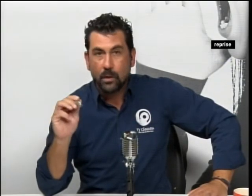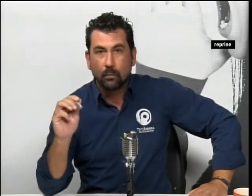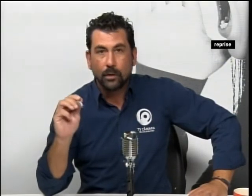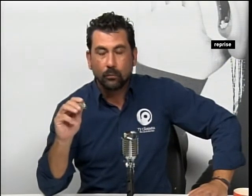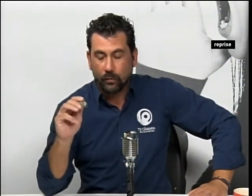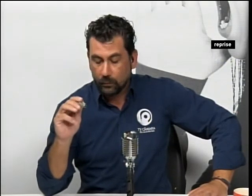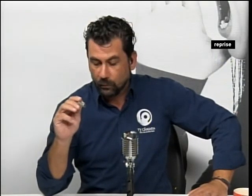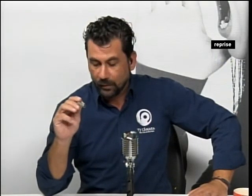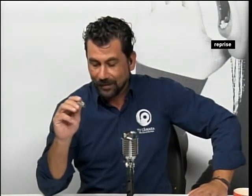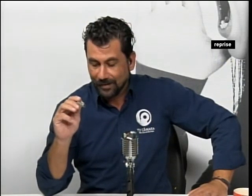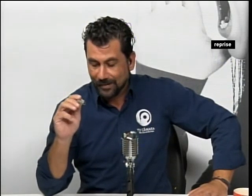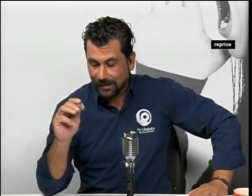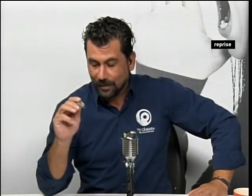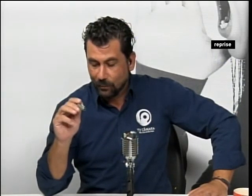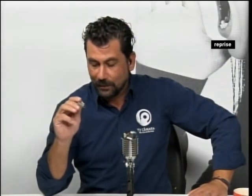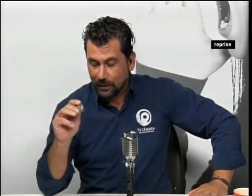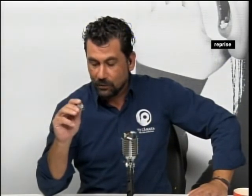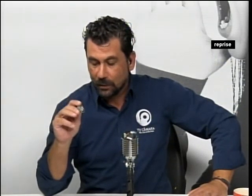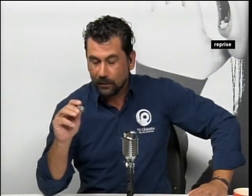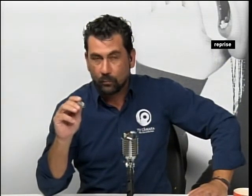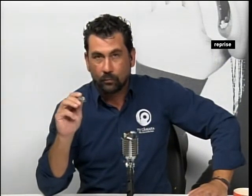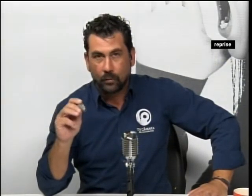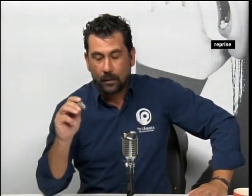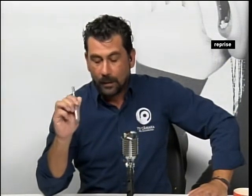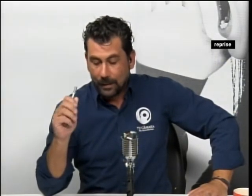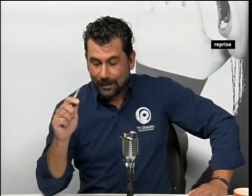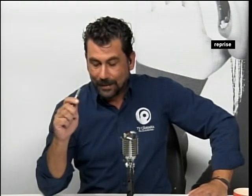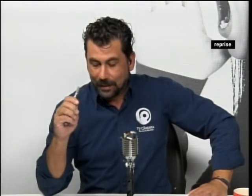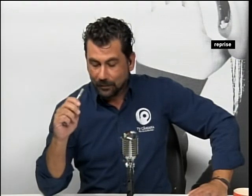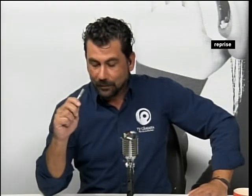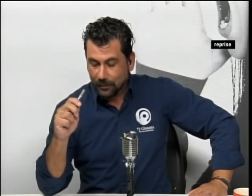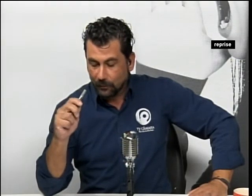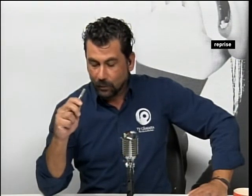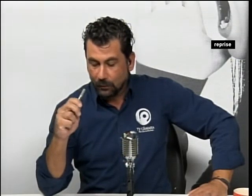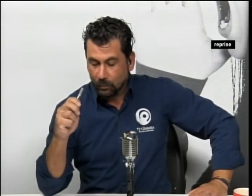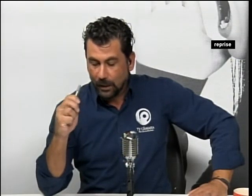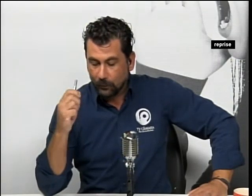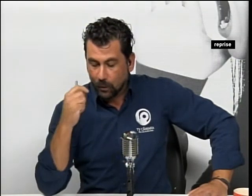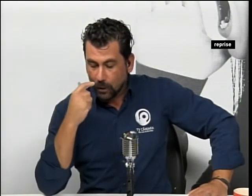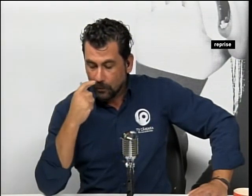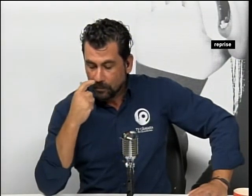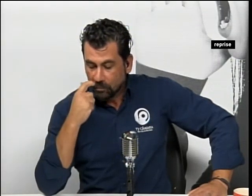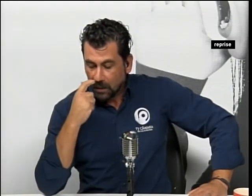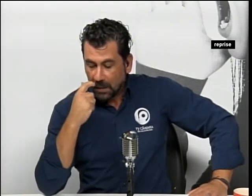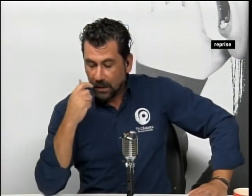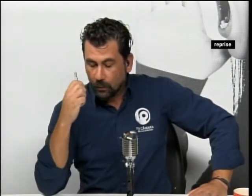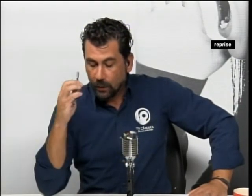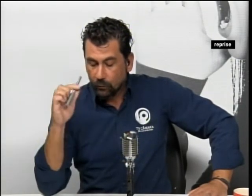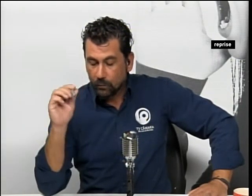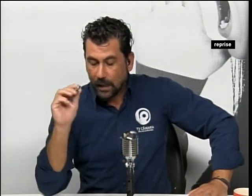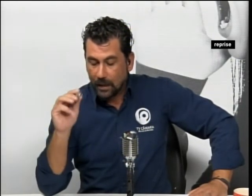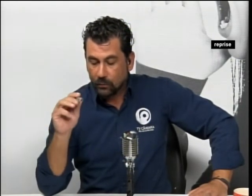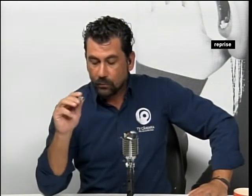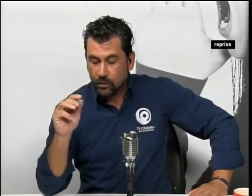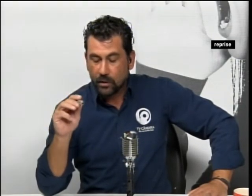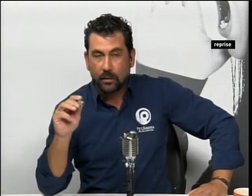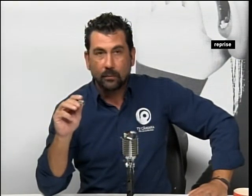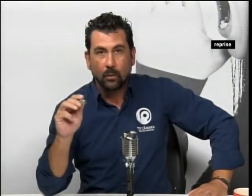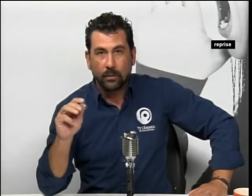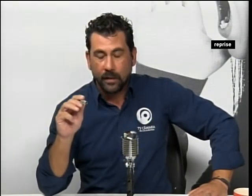realizados 1.861 atendimentos nesse centro respiratório e o